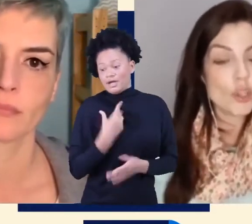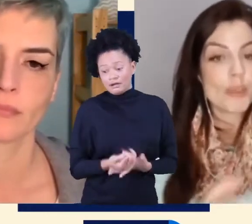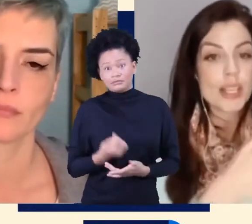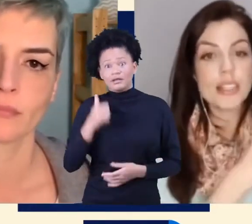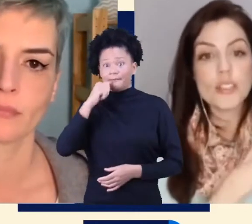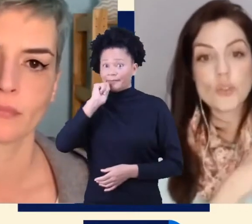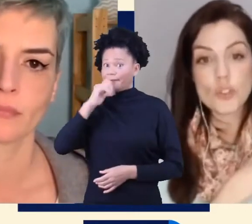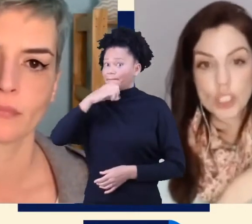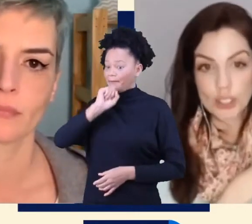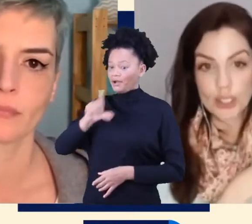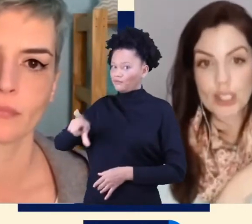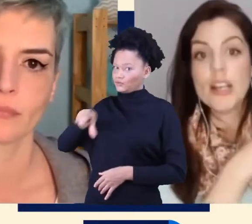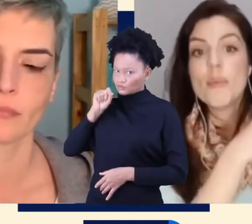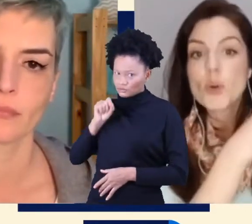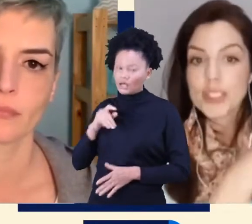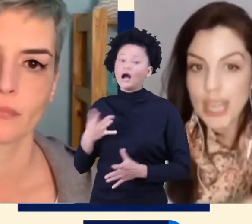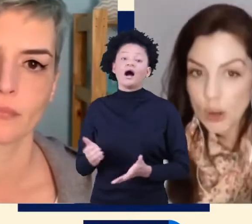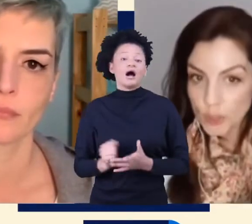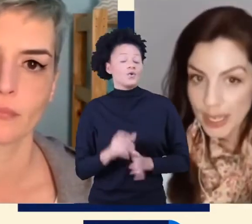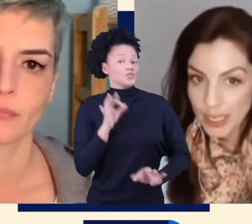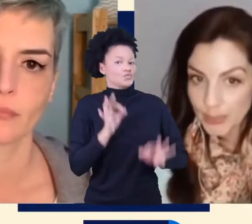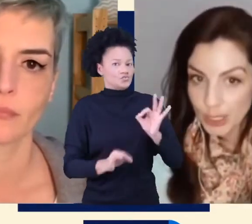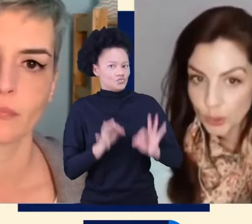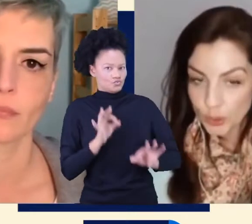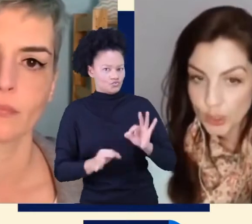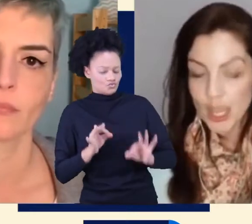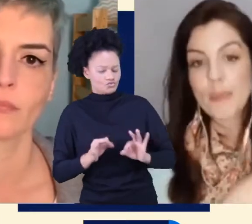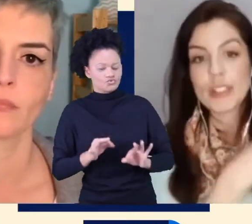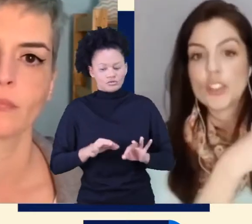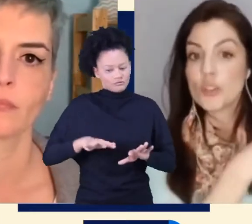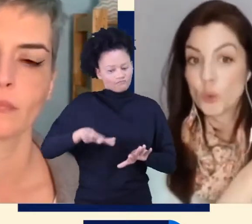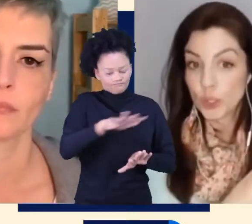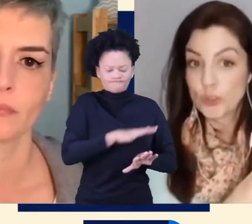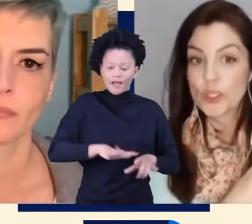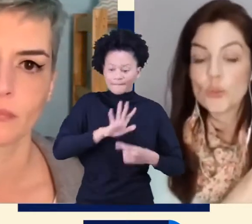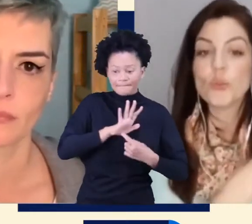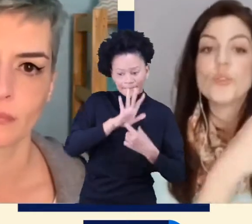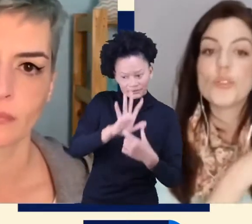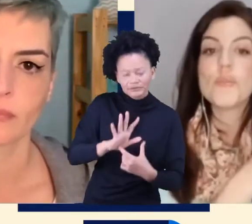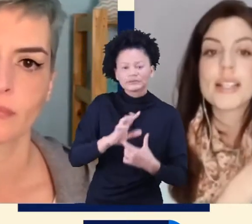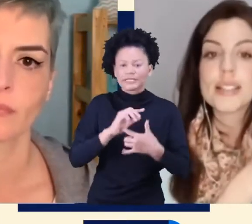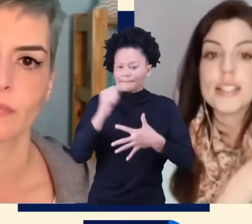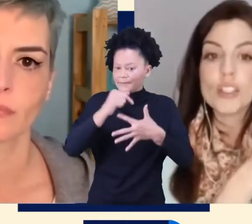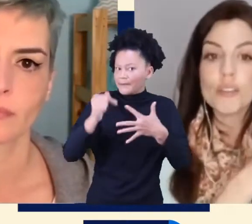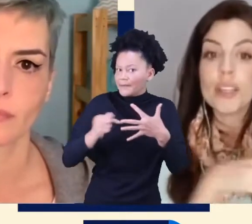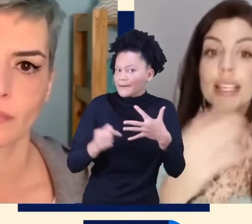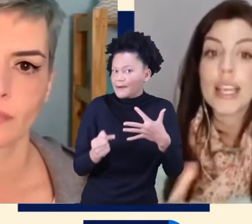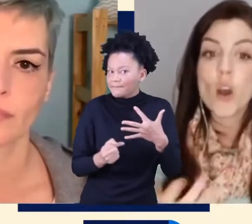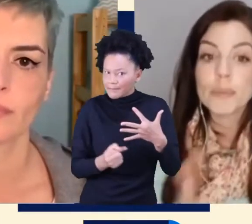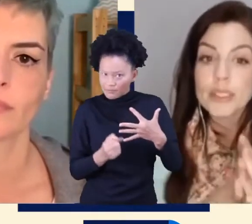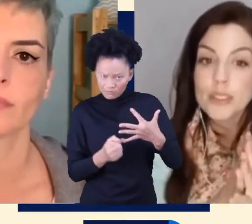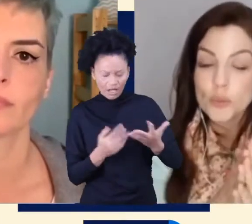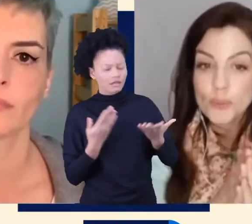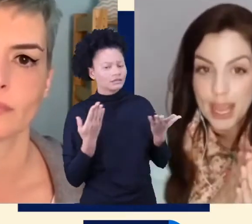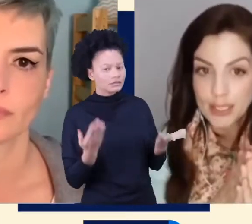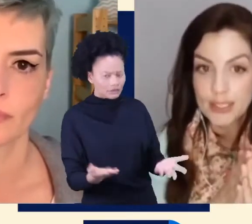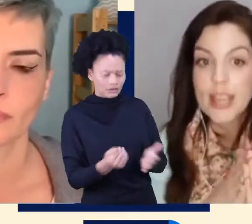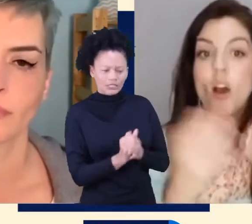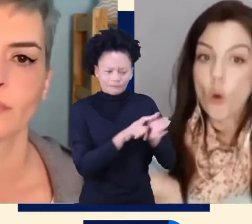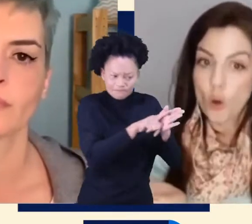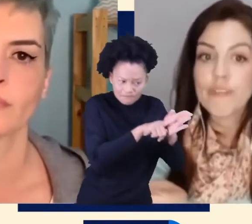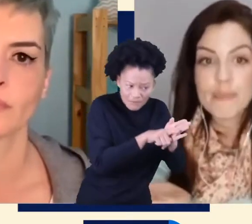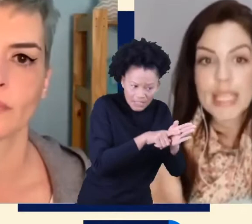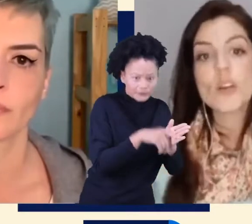tá, gente? Apesar da justiça mostrar os parâmetros, a partir de muitos estudos e de base científica, quem opta são os